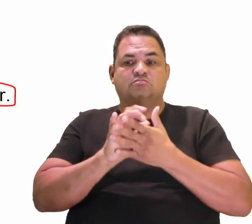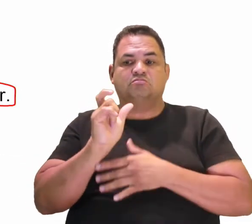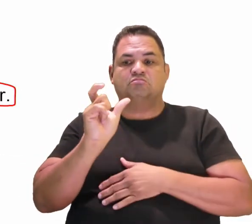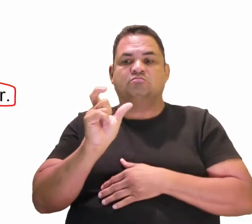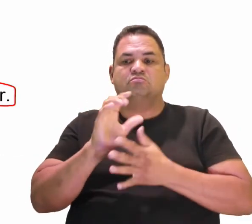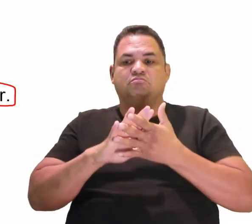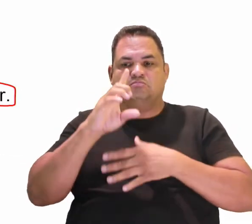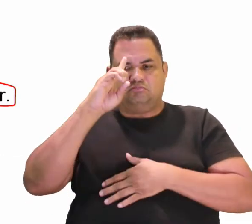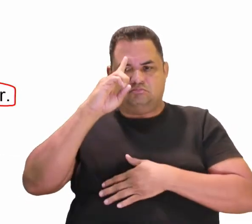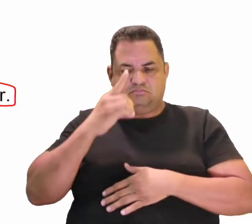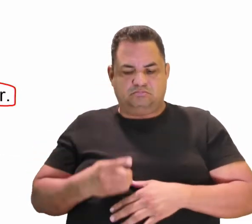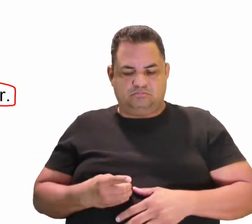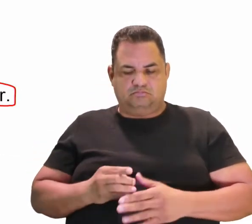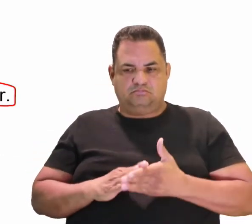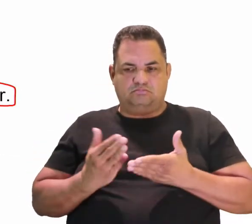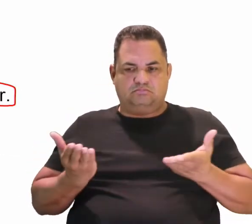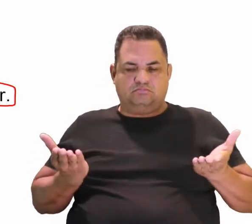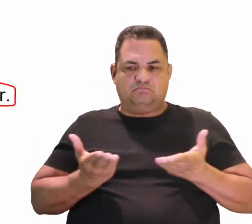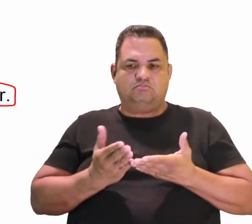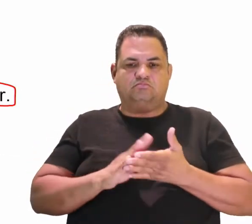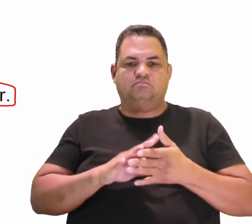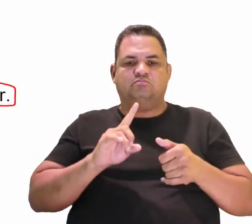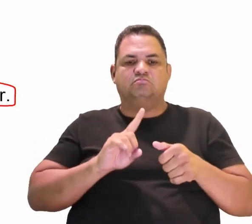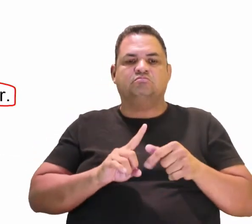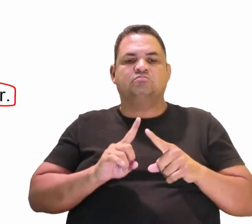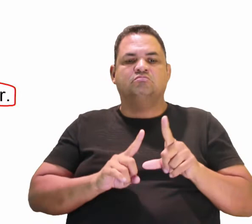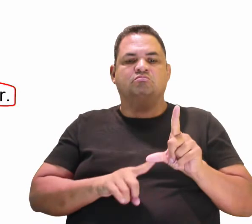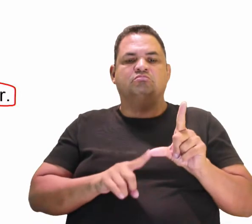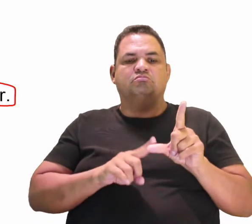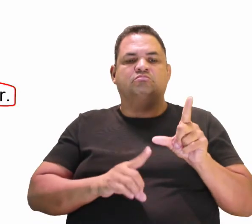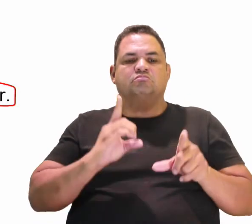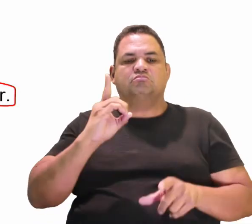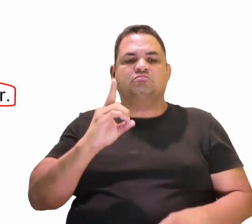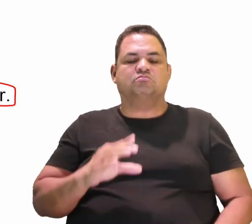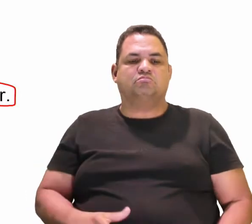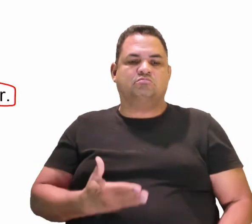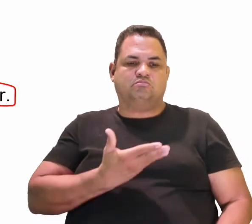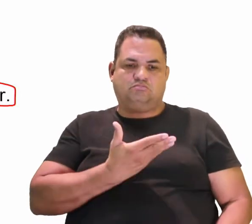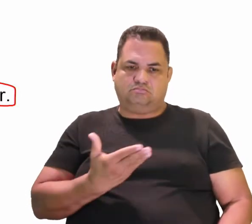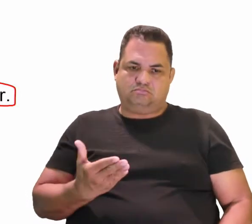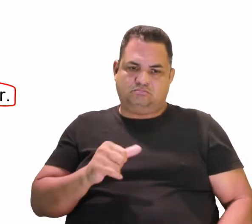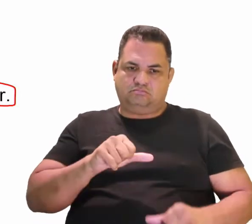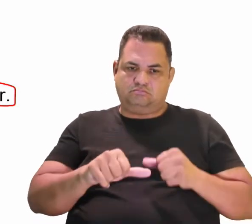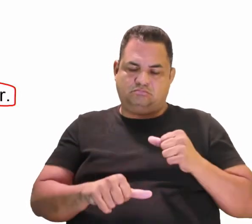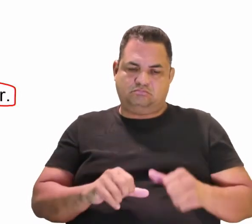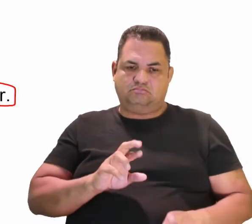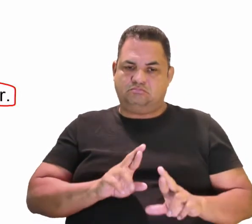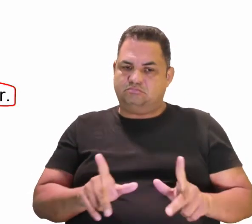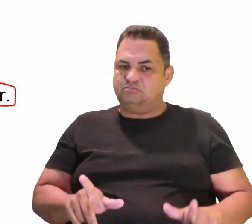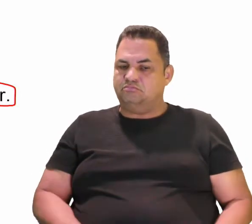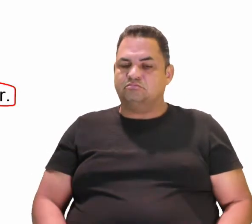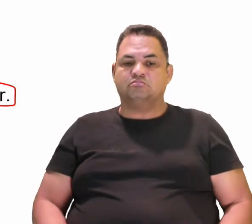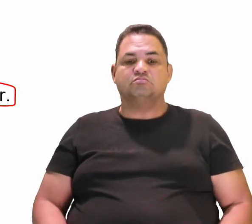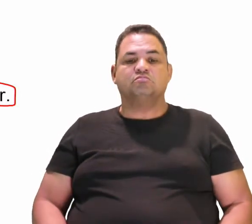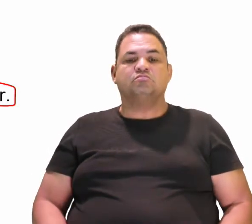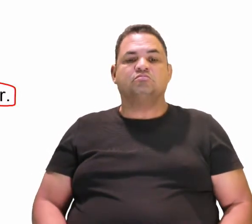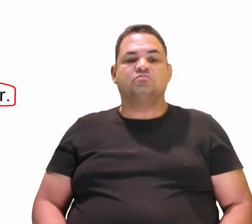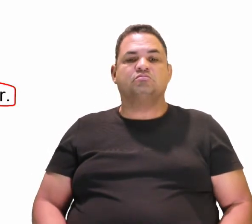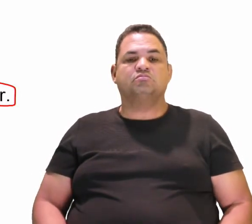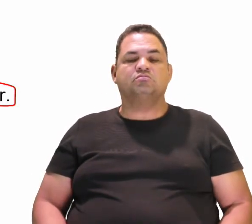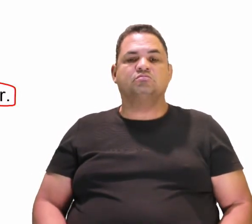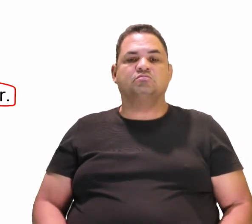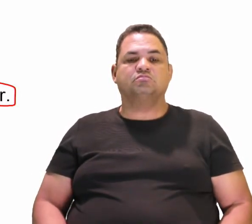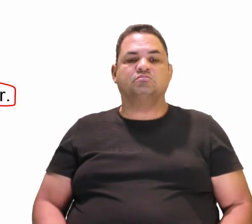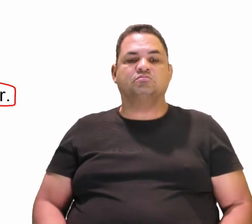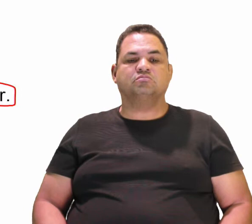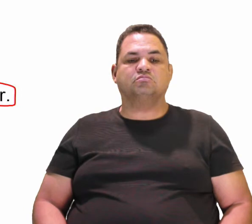são verbos. E agora na letra D, eu vou usar o don't. Por que don't? Para fazer a